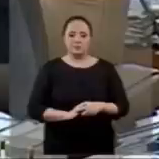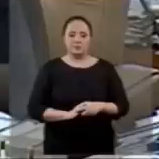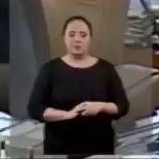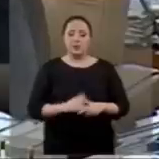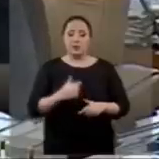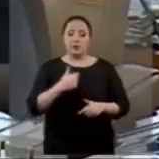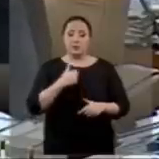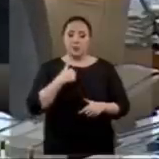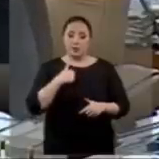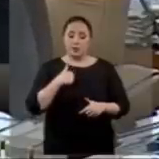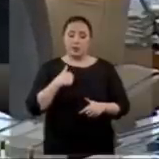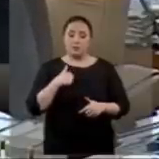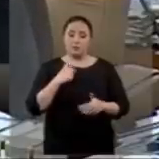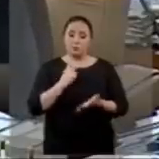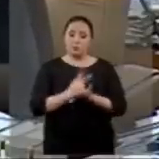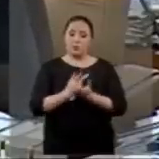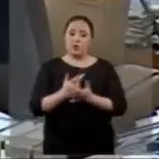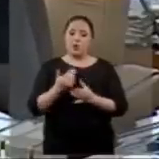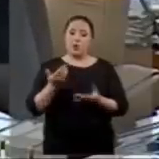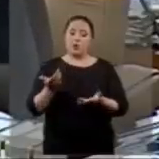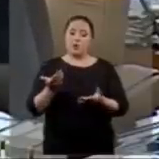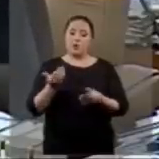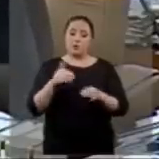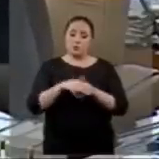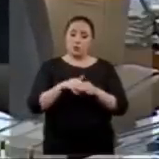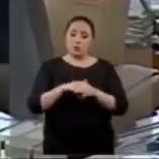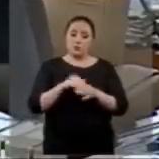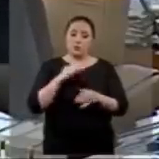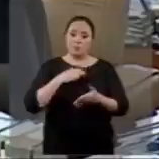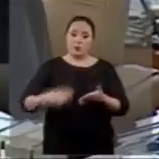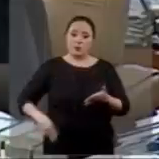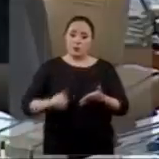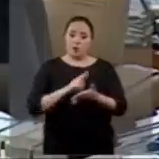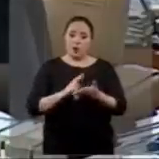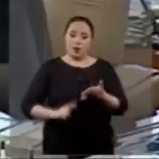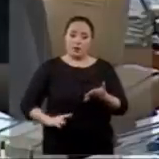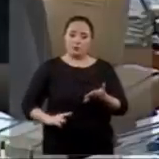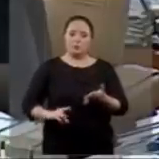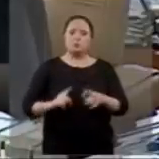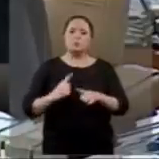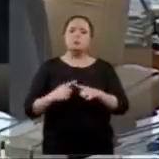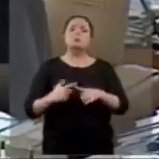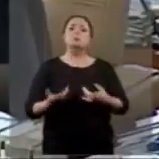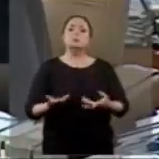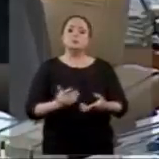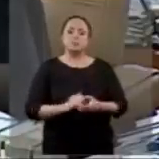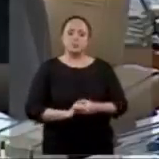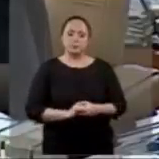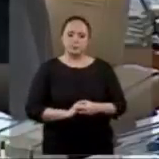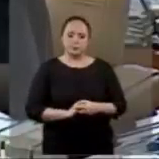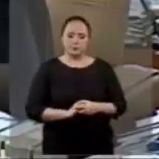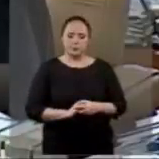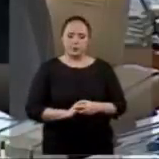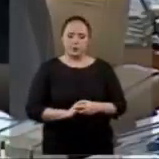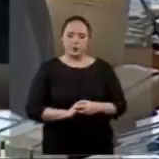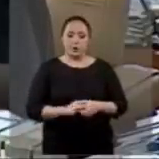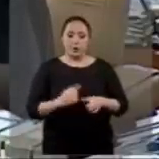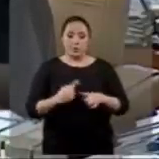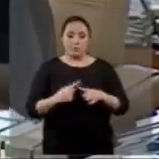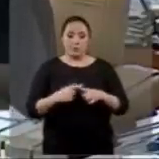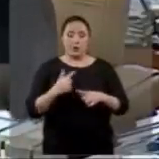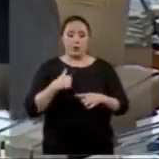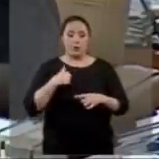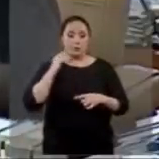eu acompanho o eminente relator e Vossa Excelência. E por que eu faço? Porque mantenho o